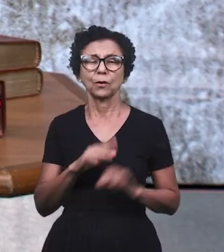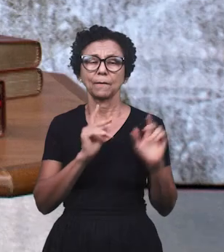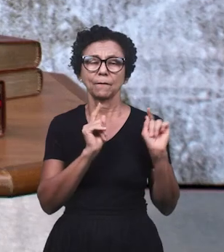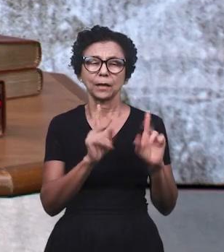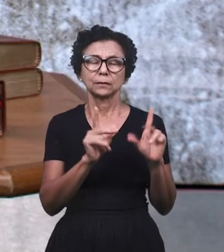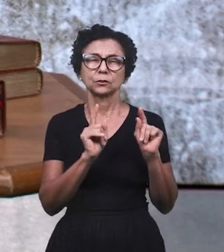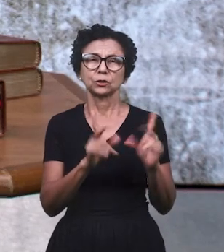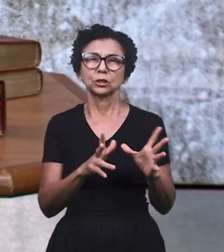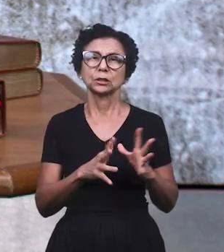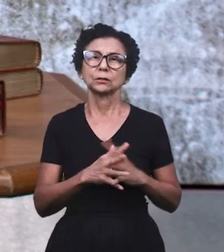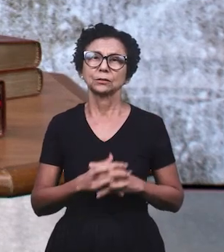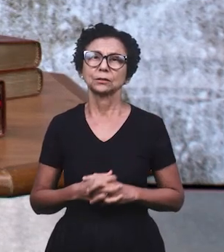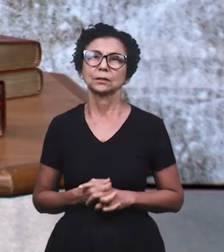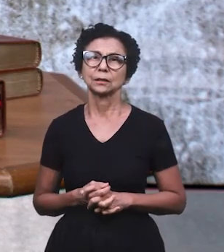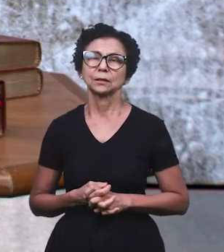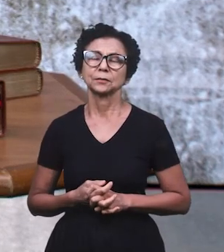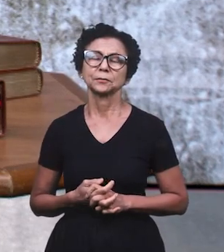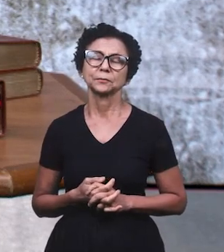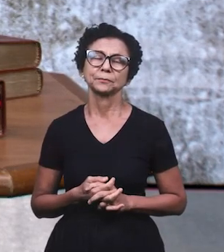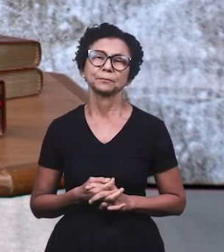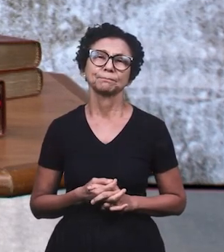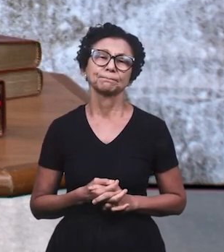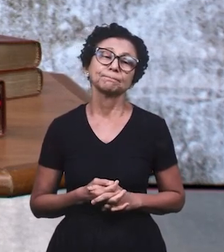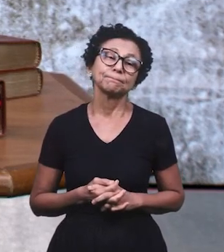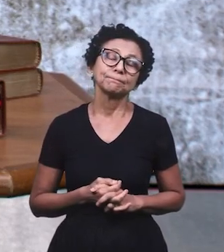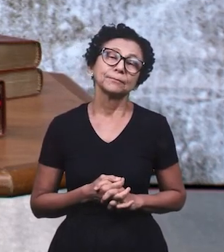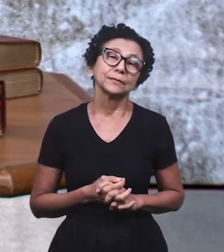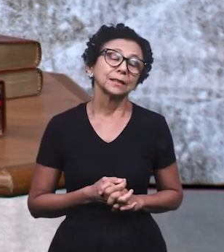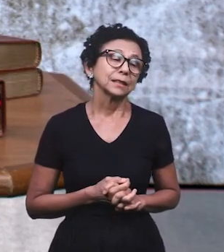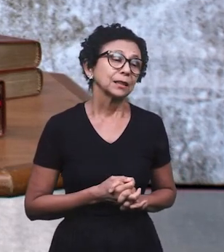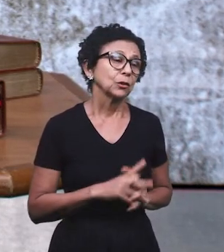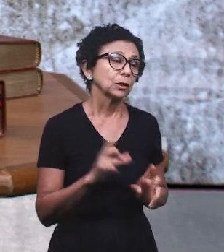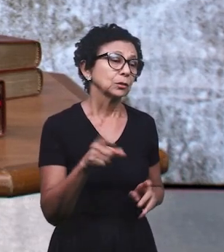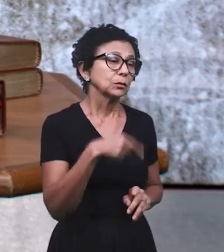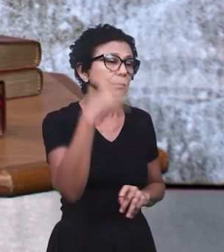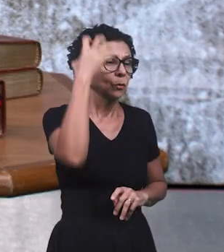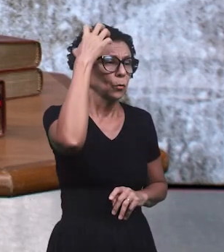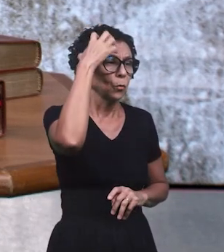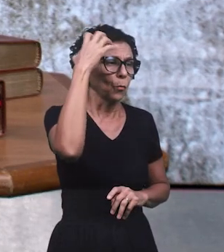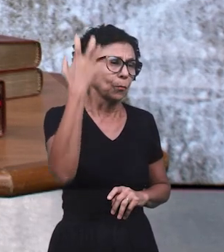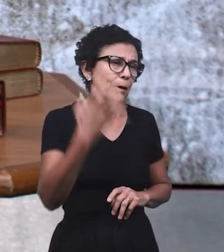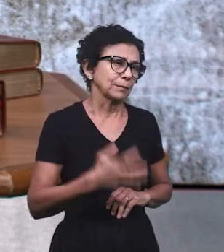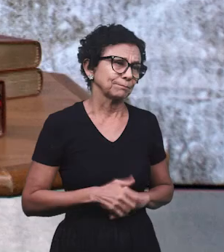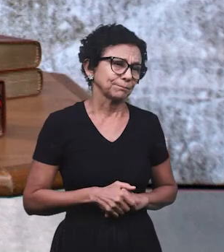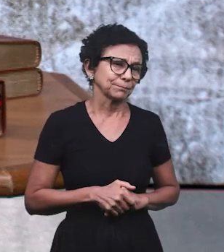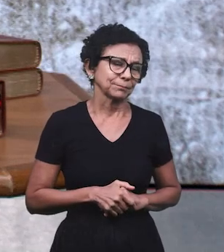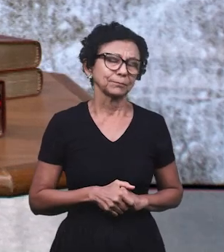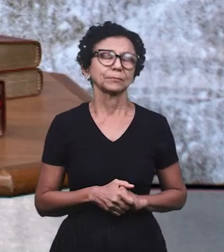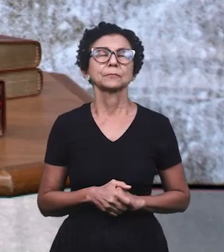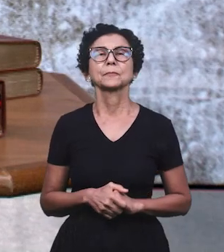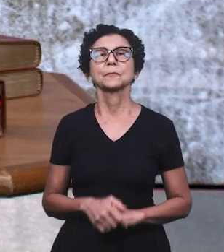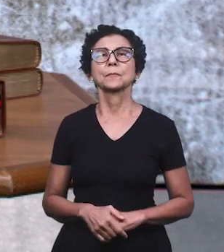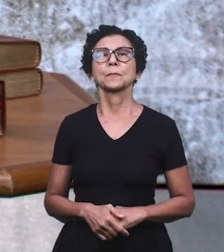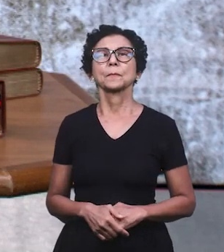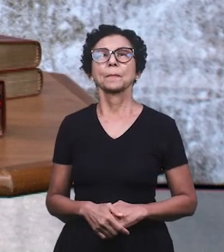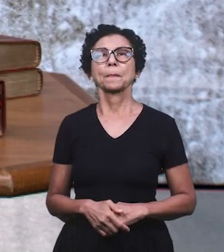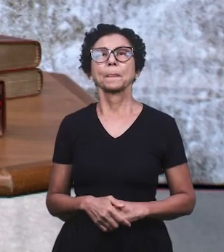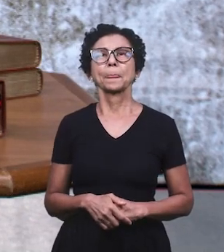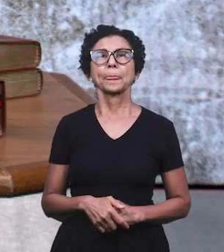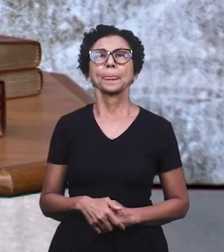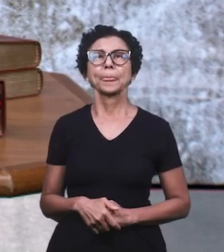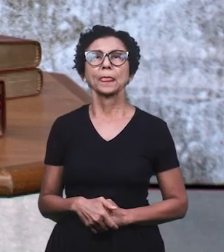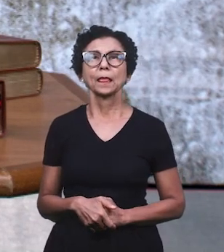rogava, e a culpa daquilo que nós fizemos está vindo sobre nós. Por quê? Porque José disse que